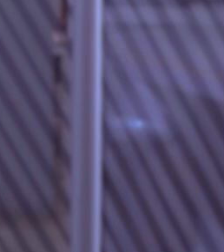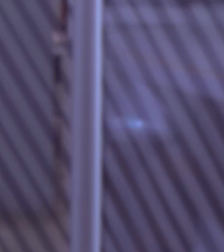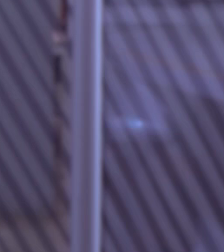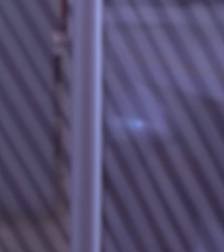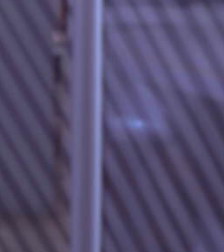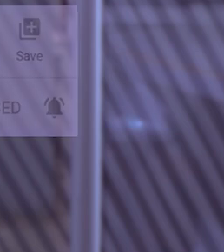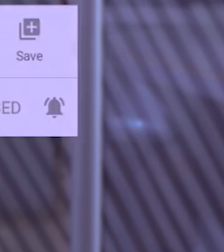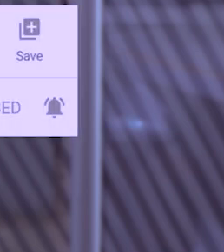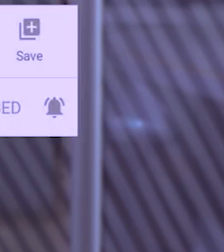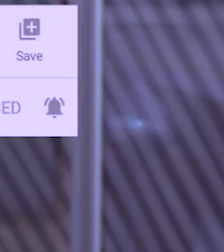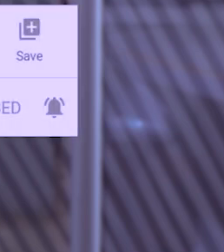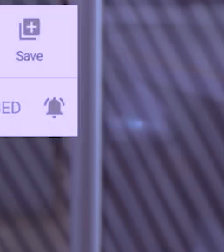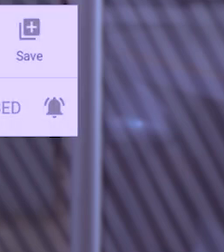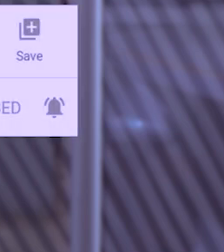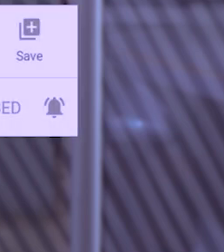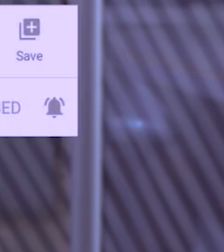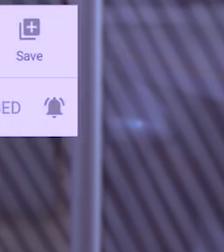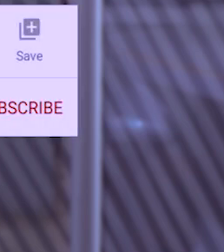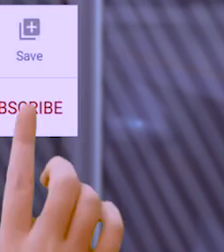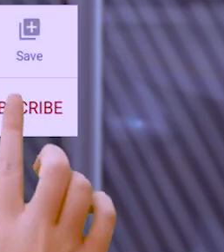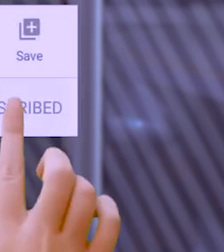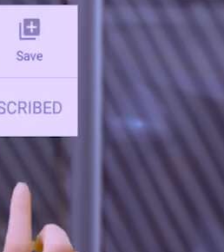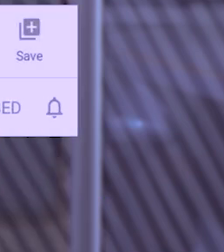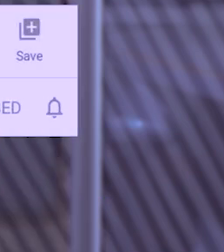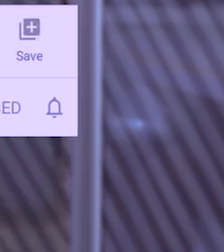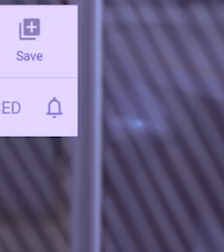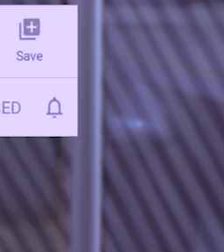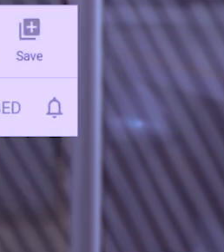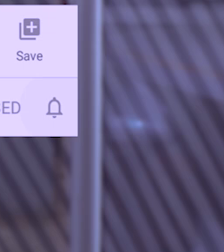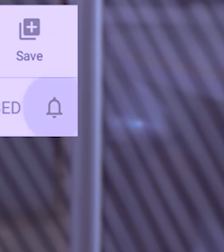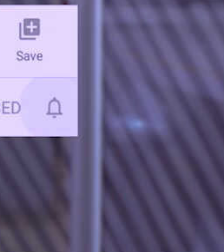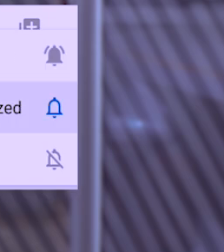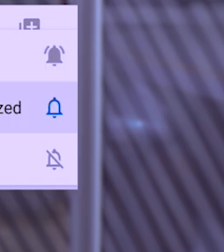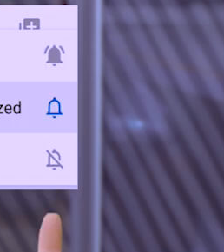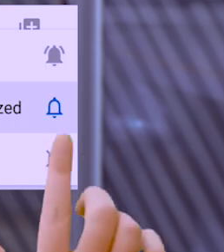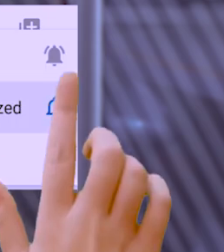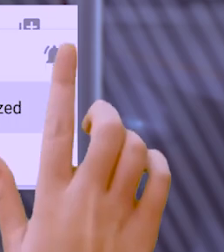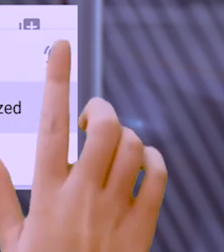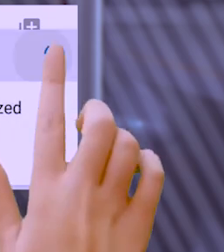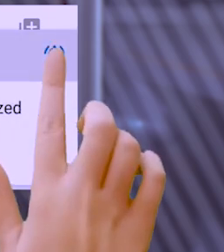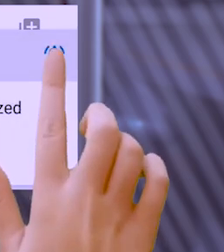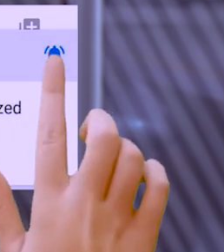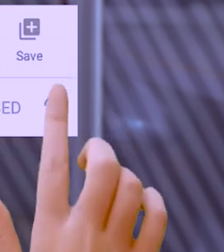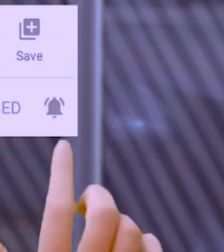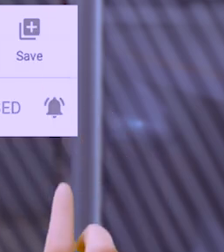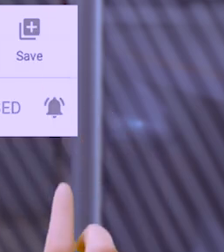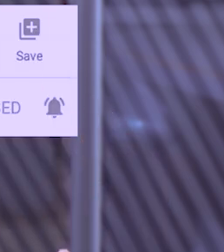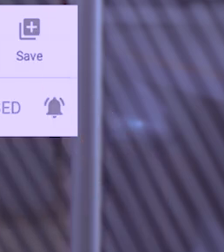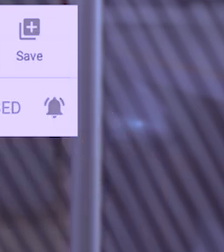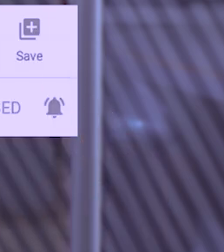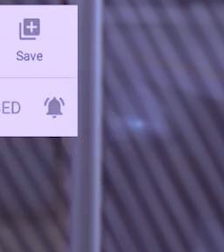Sebelum Anda menonton video ini, jangan lupa untuk like dan subscribe ke TV Social Media Jemen TV dan jangan lupa untuk menciptakan notifikasi dan